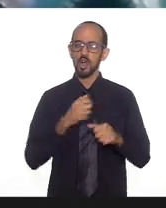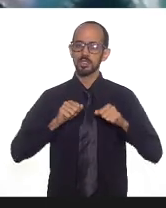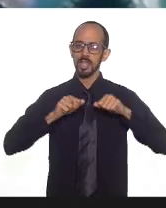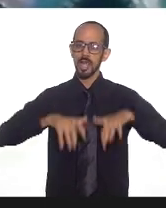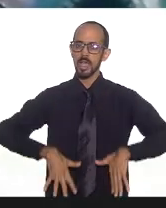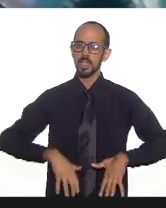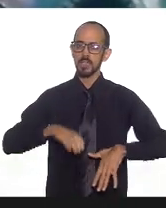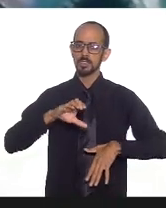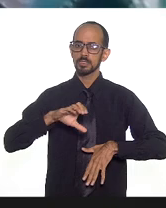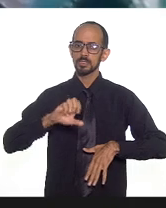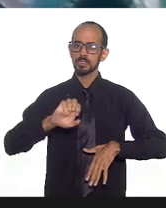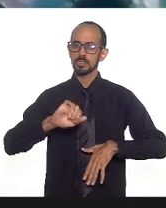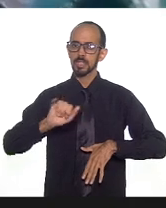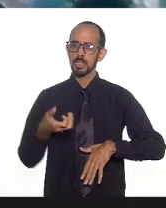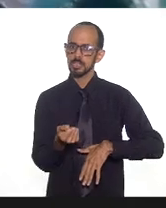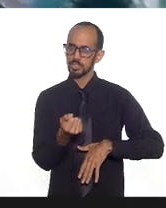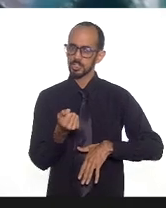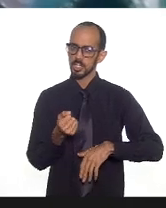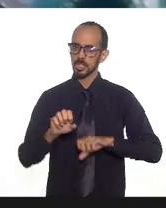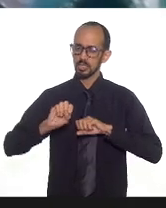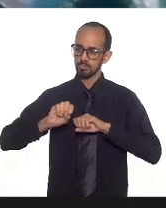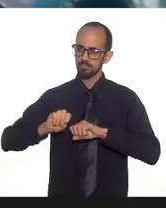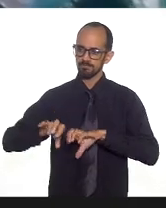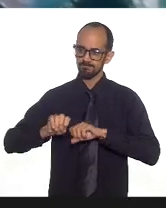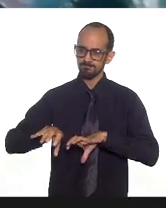diretamente com a educação de jovens e adultos.